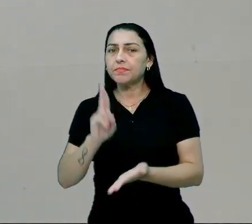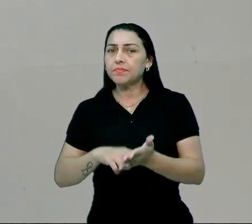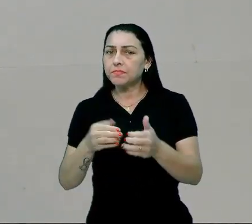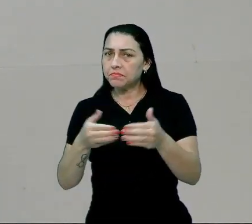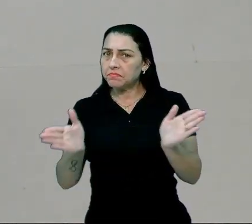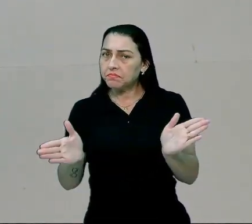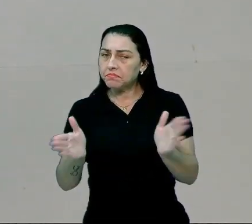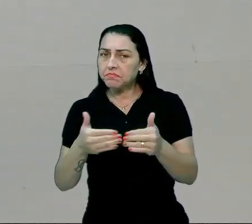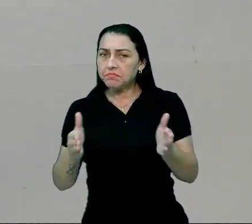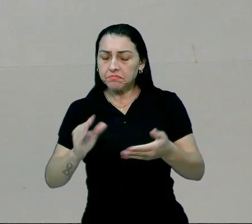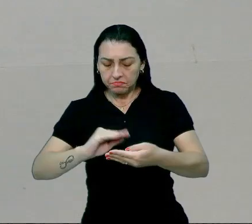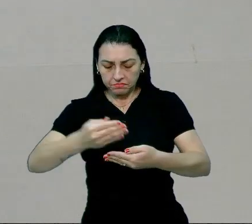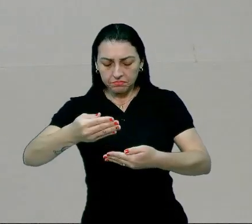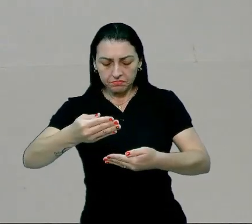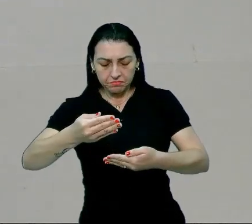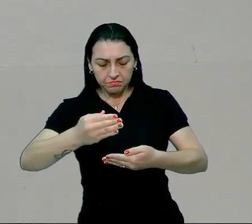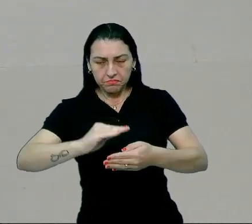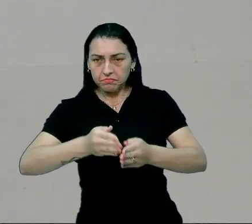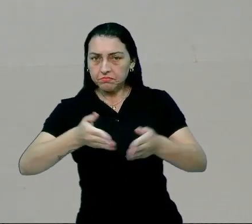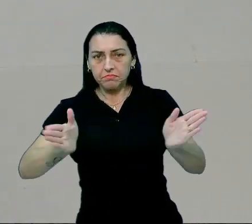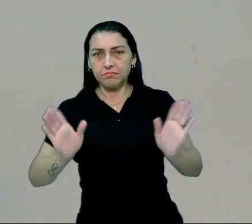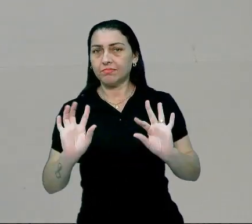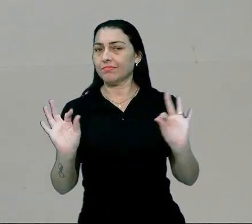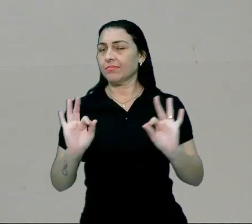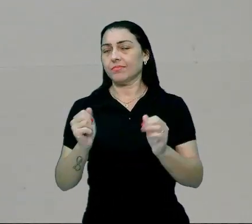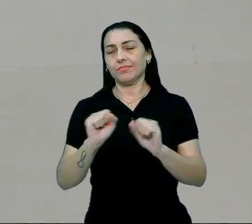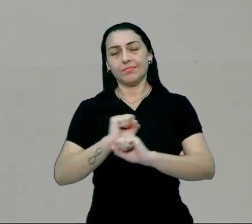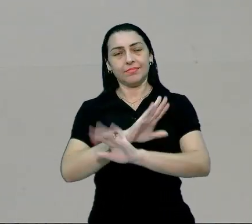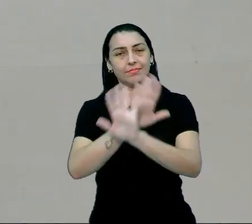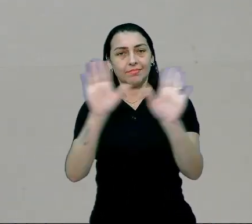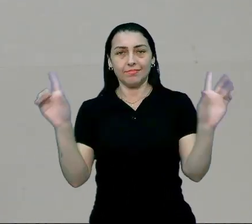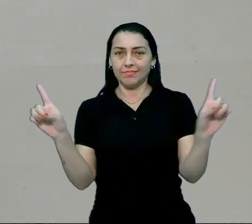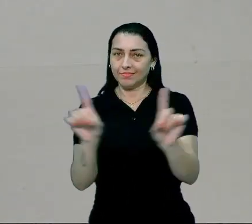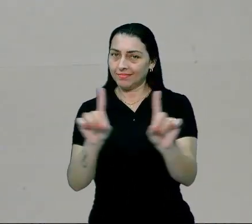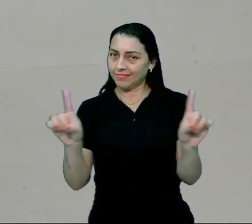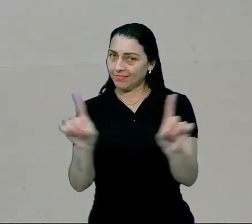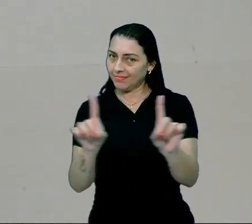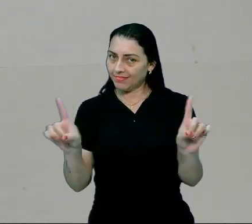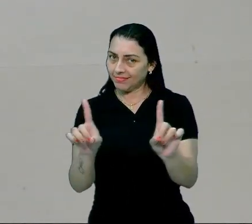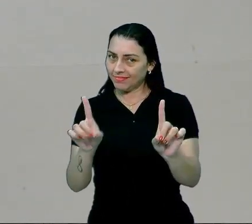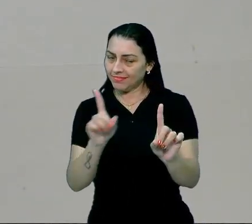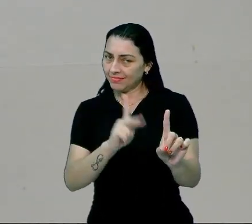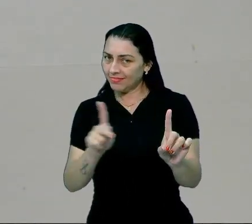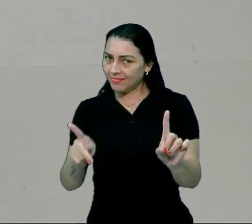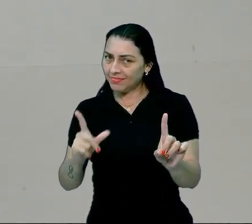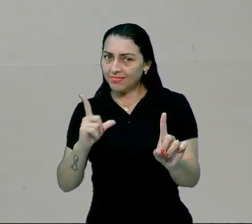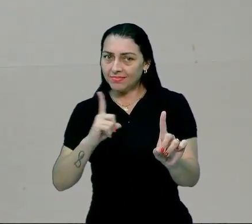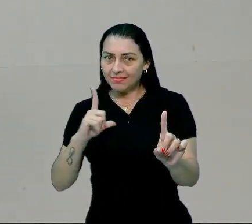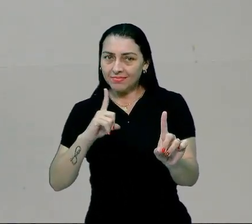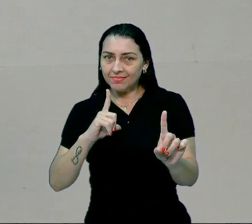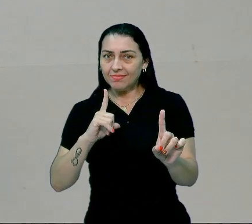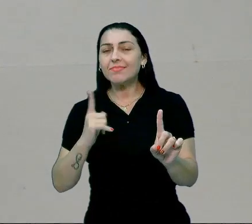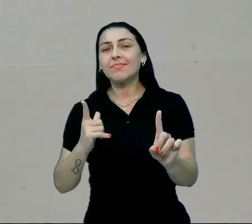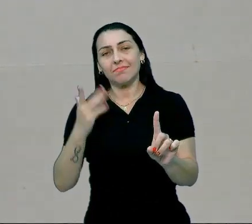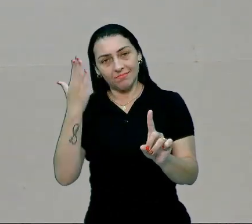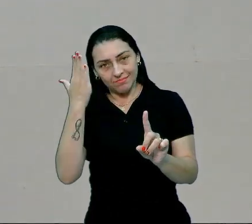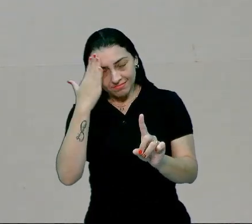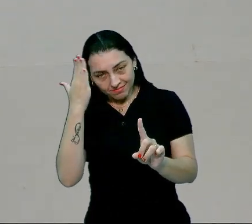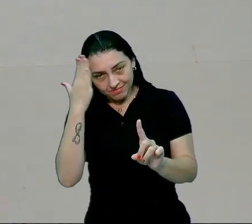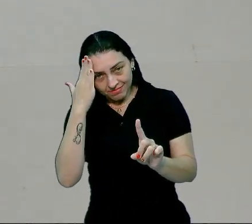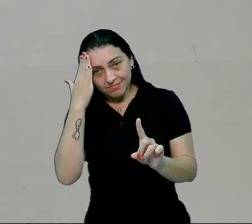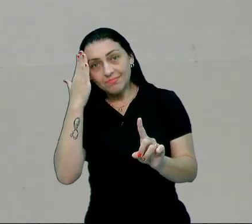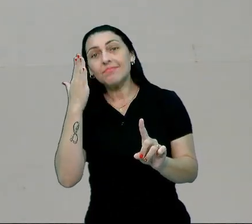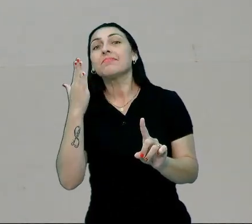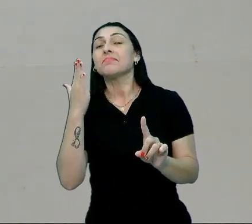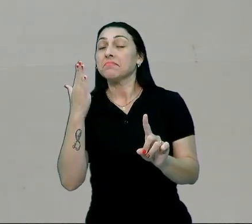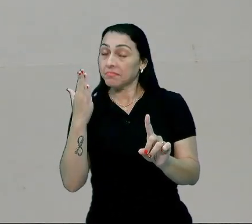uma carta aberta. Não, né, gente? Claro que não. Ai, professora, mas tem tudo a ver, compreendo e